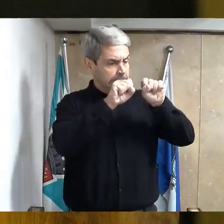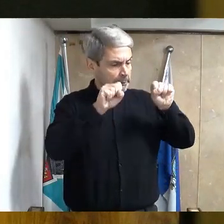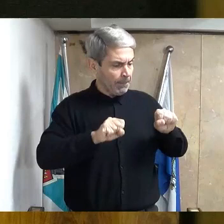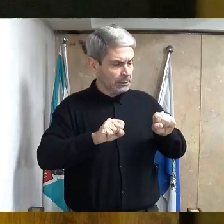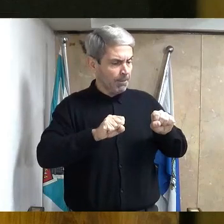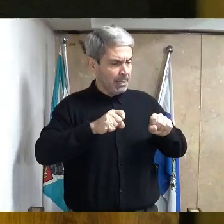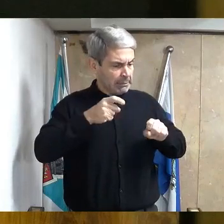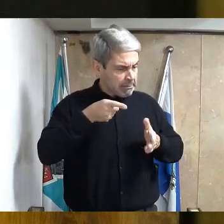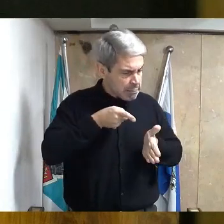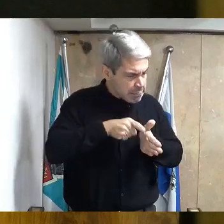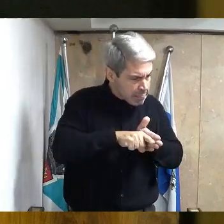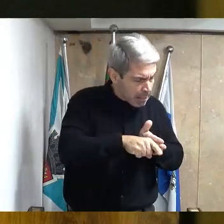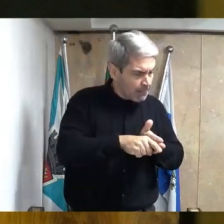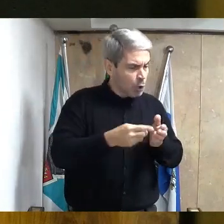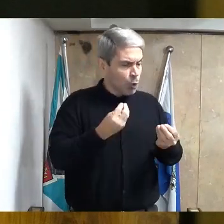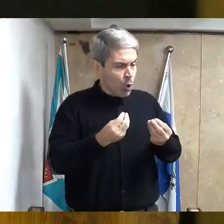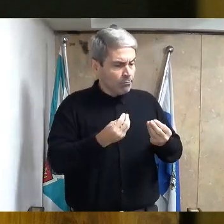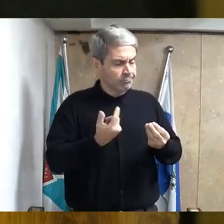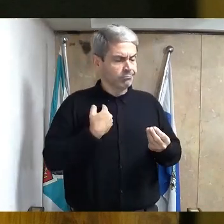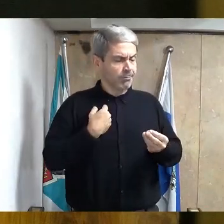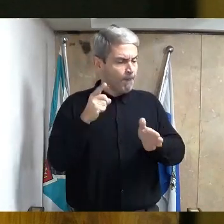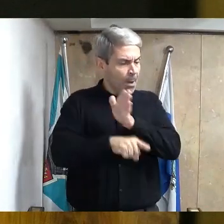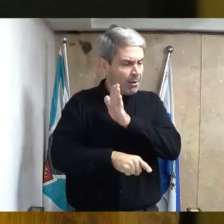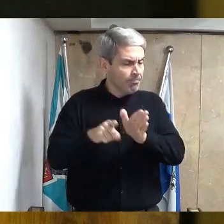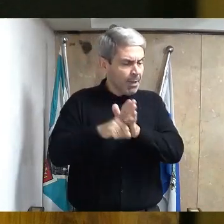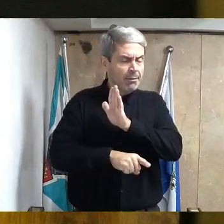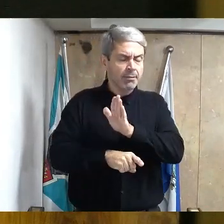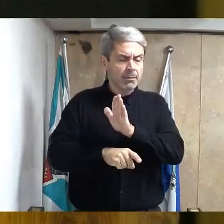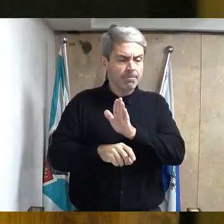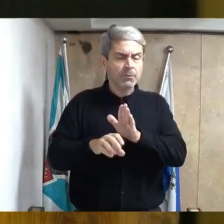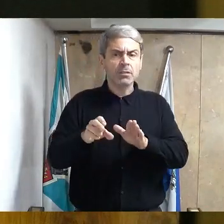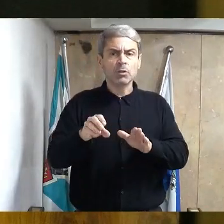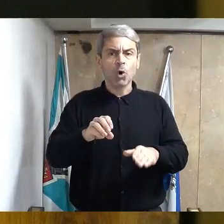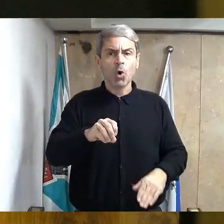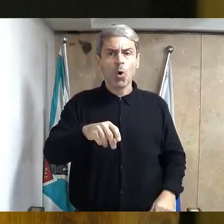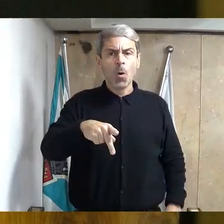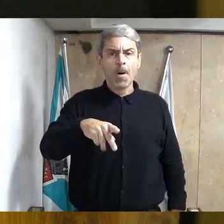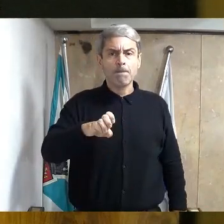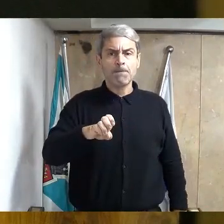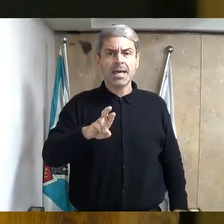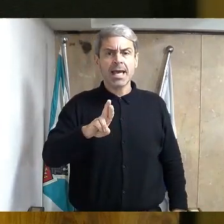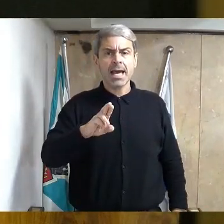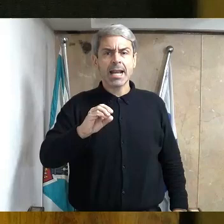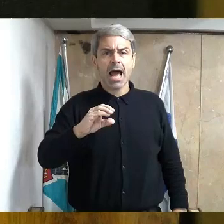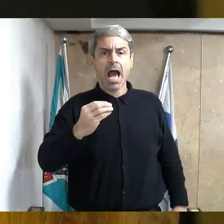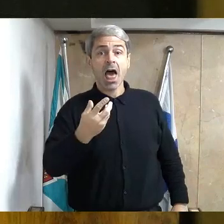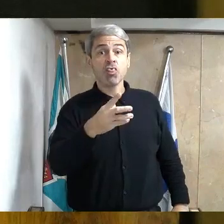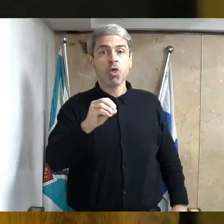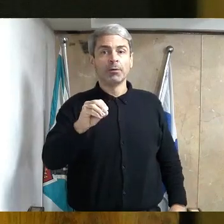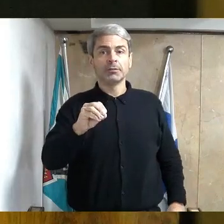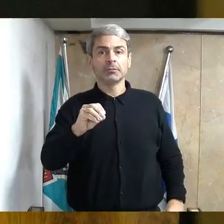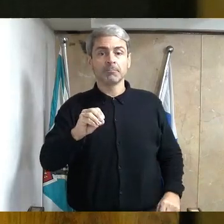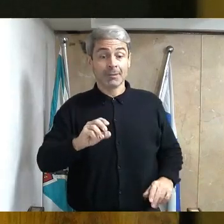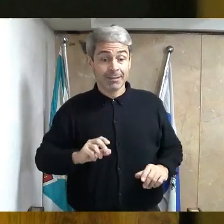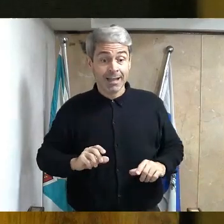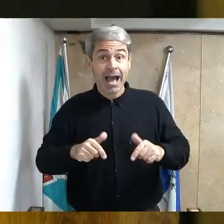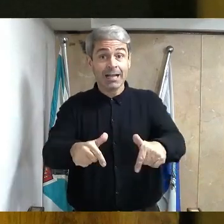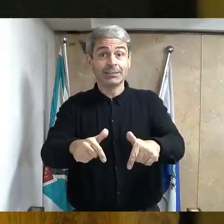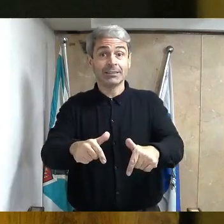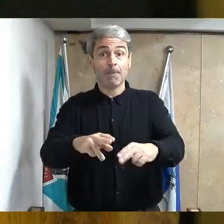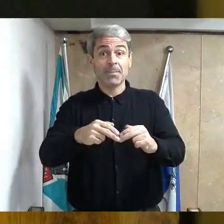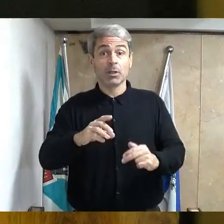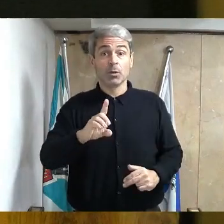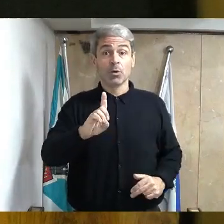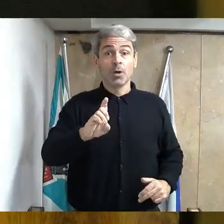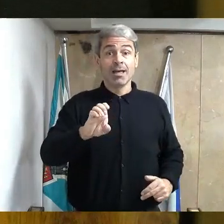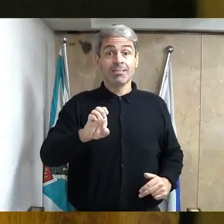sistematicamente essas operações feitas pelo Detro, que mirou o município de Duque de Caxias.